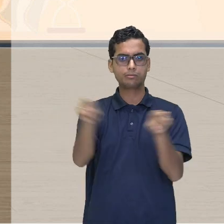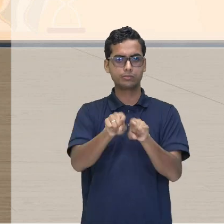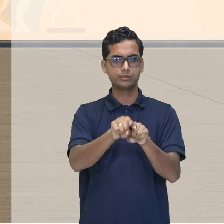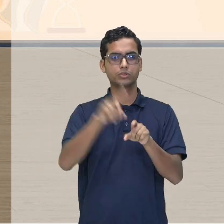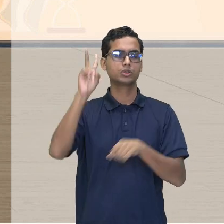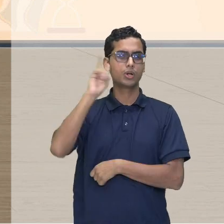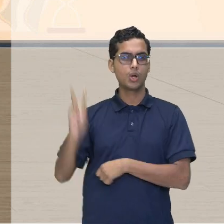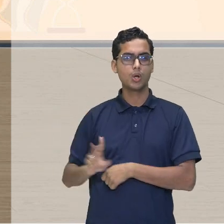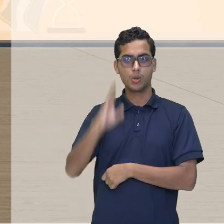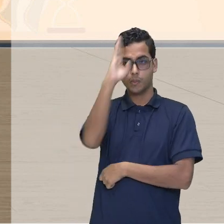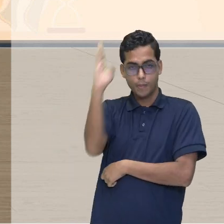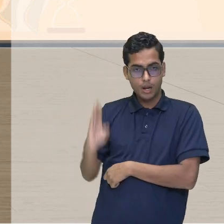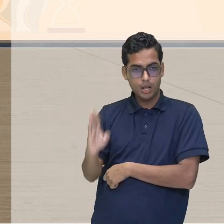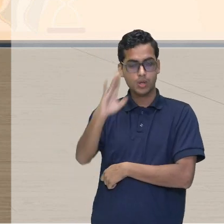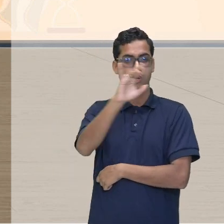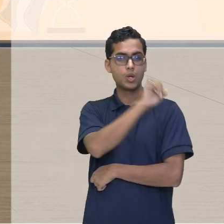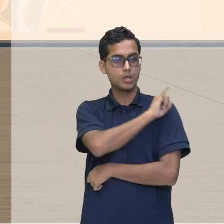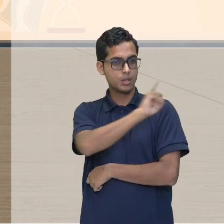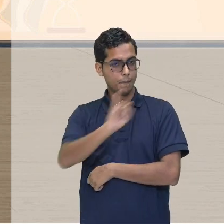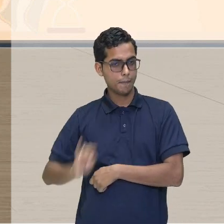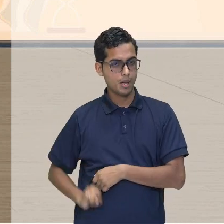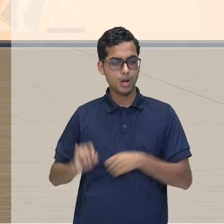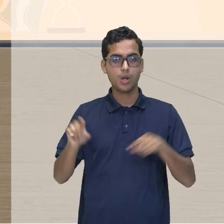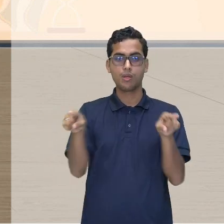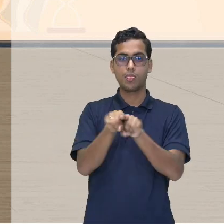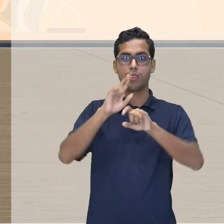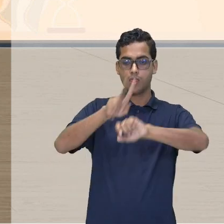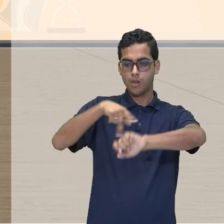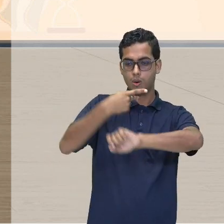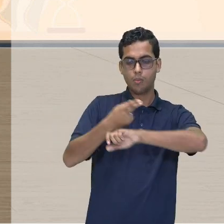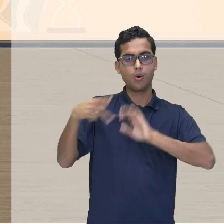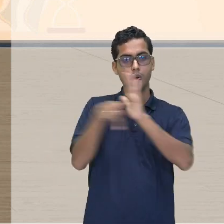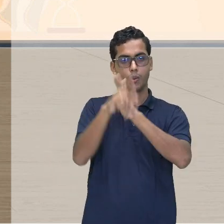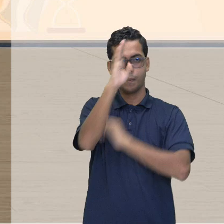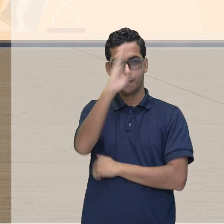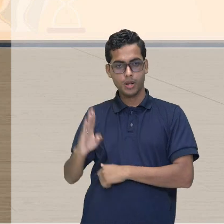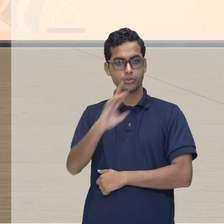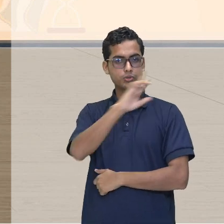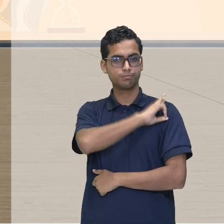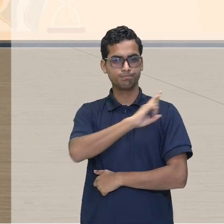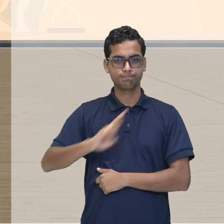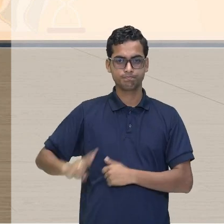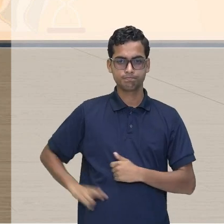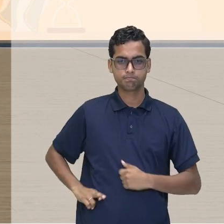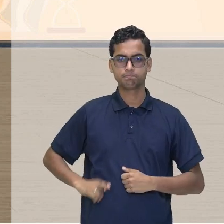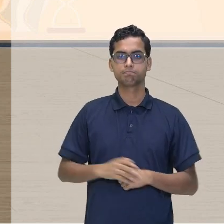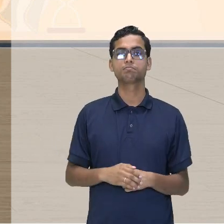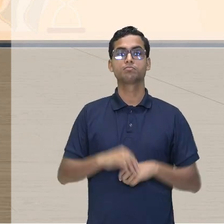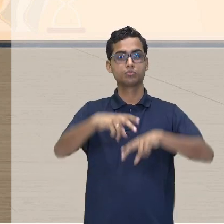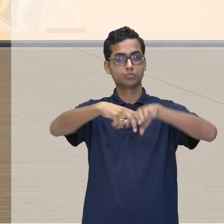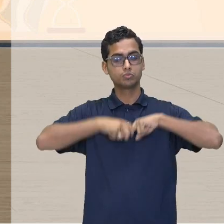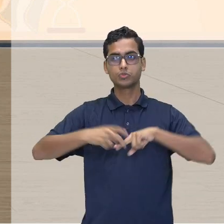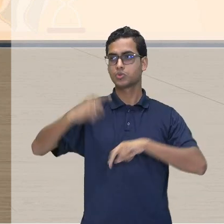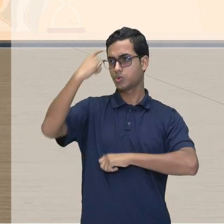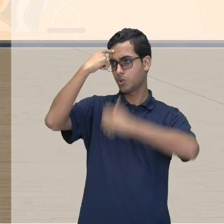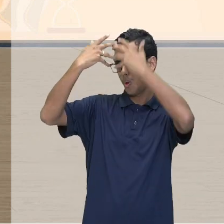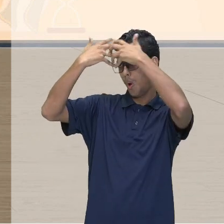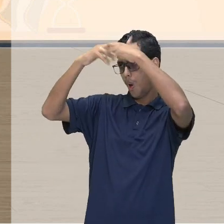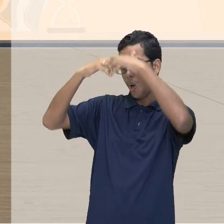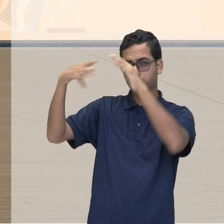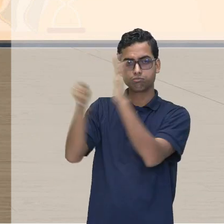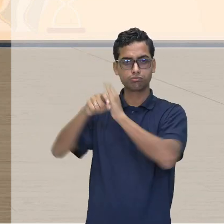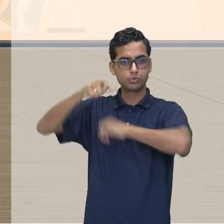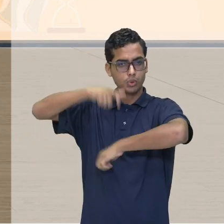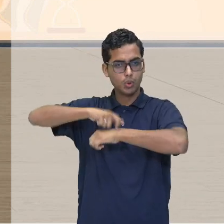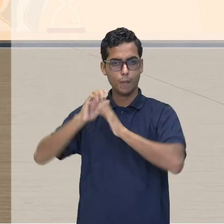imperial até chegar ao Brasil republicano, justamente por conta dessas noções de marcação do tempo. Seja